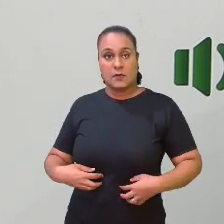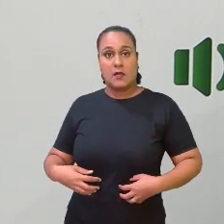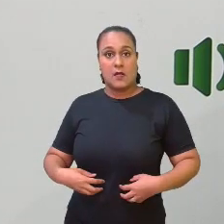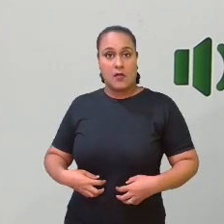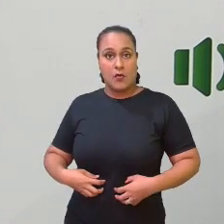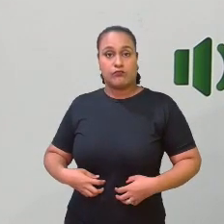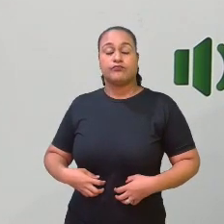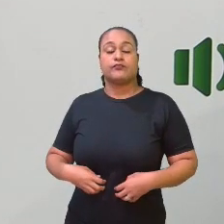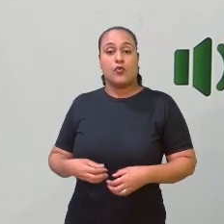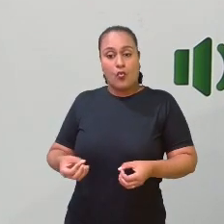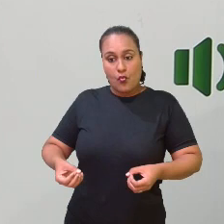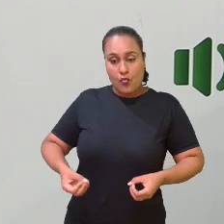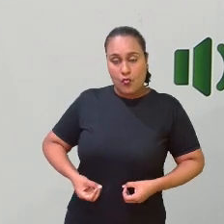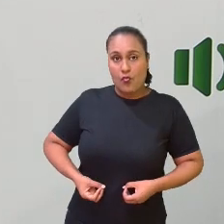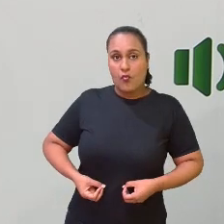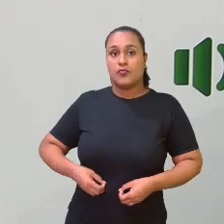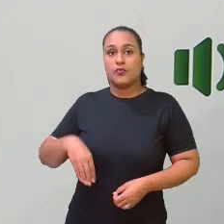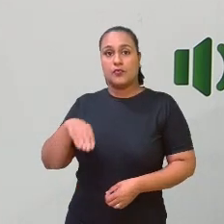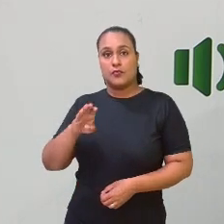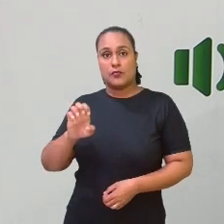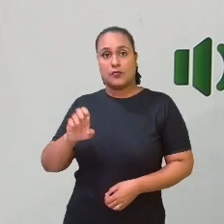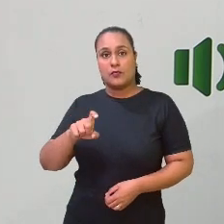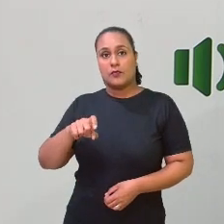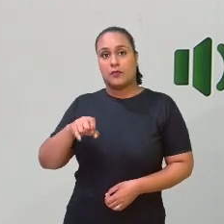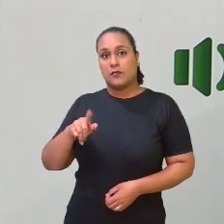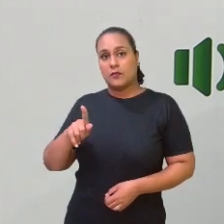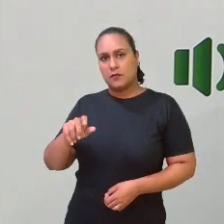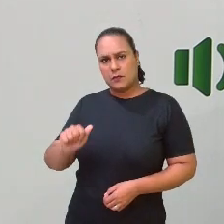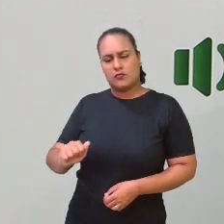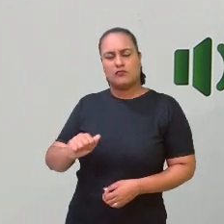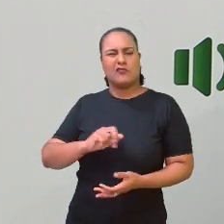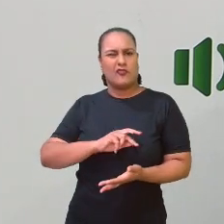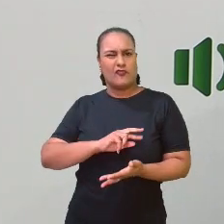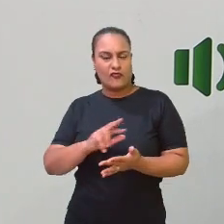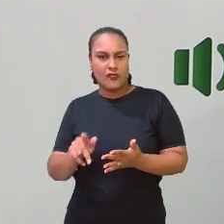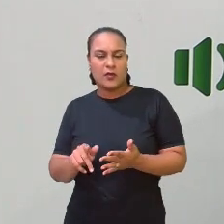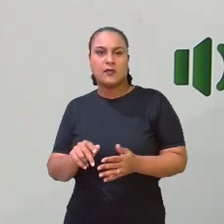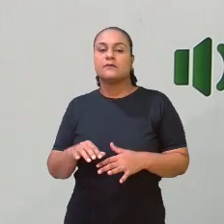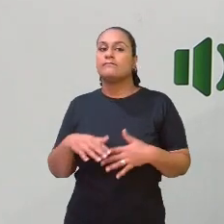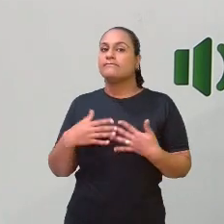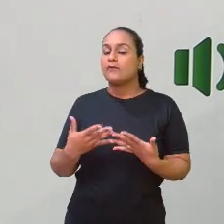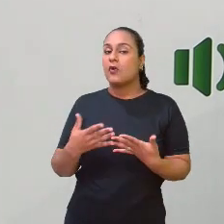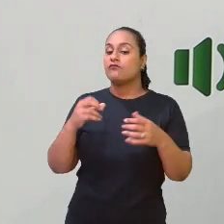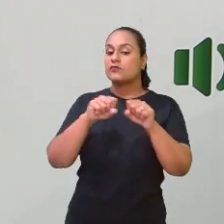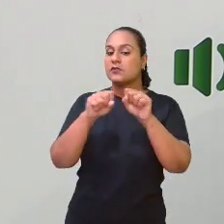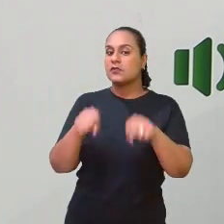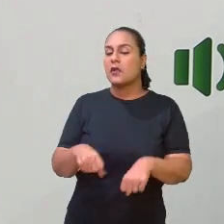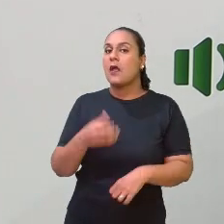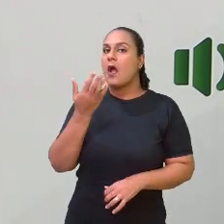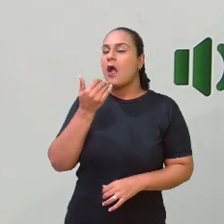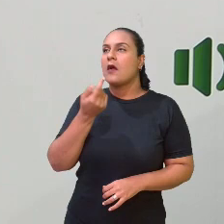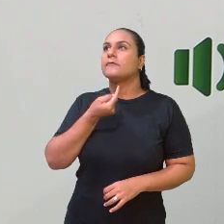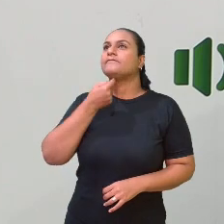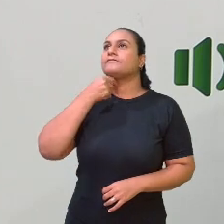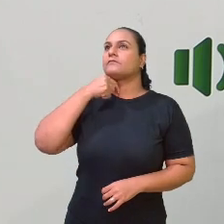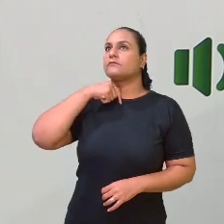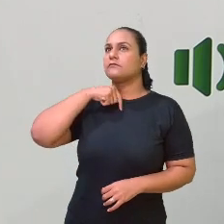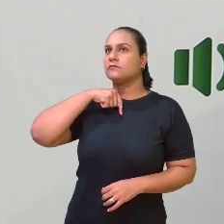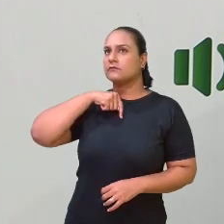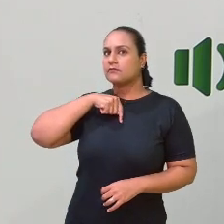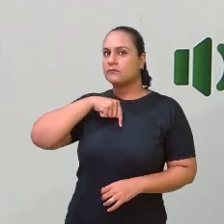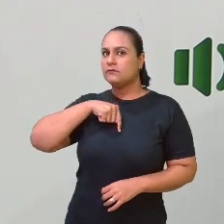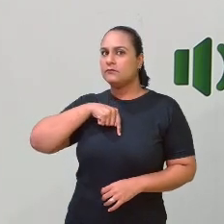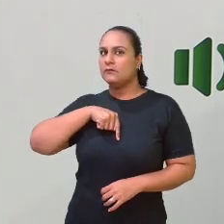trato gastrointestinal, entre outros. Eu falo de movimento de sistema digestório porque é o que faz